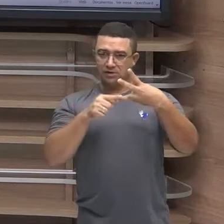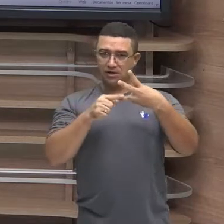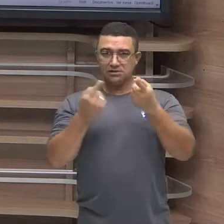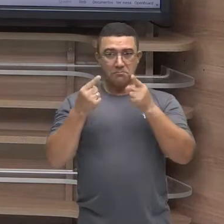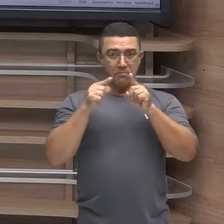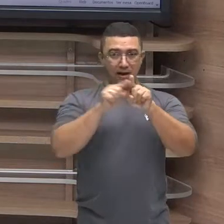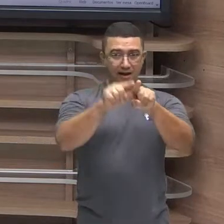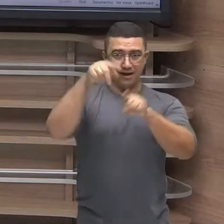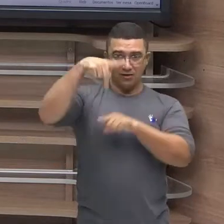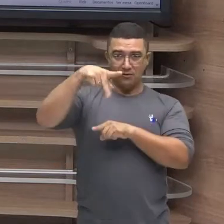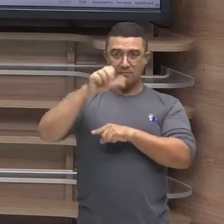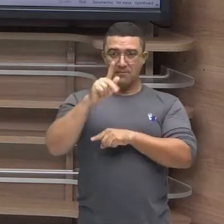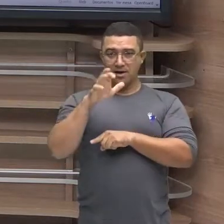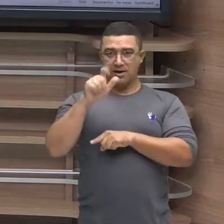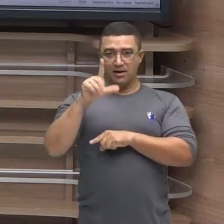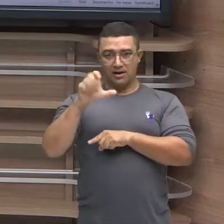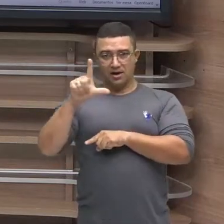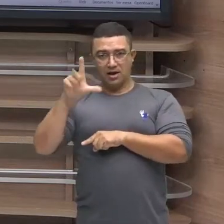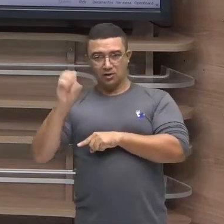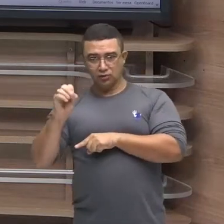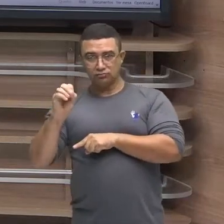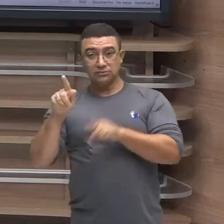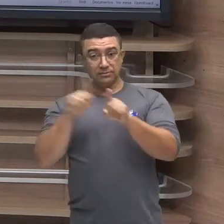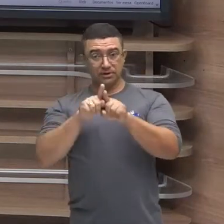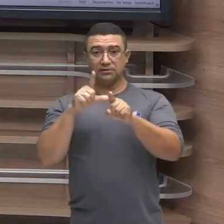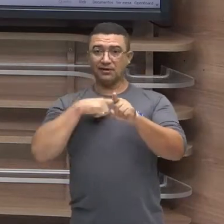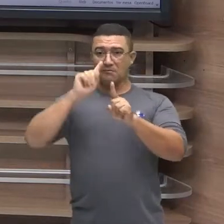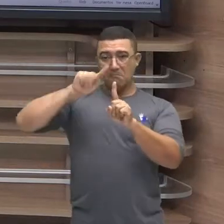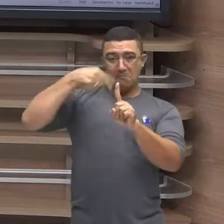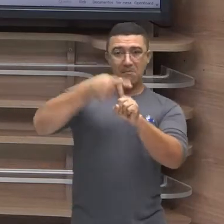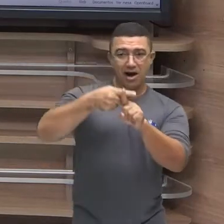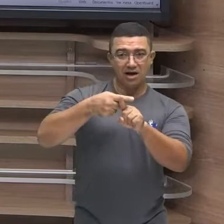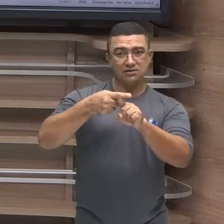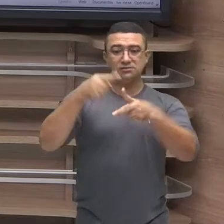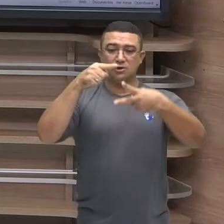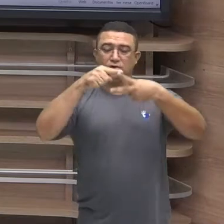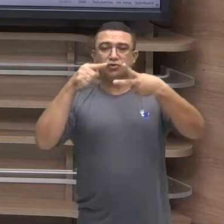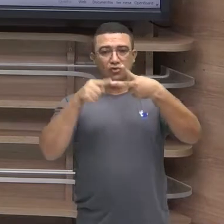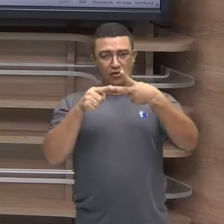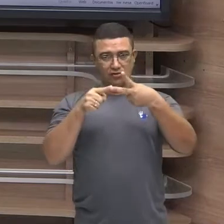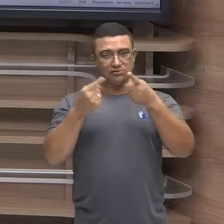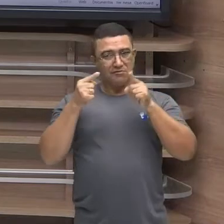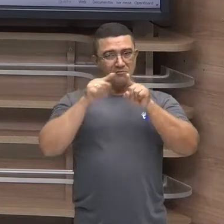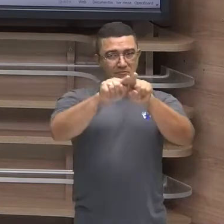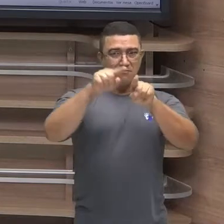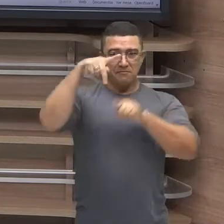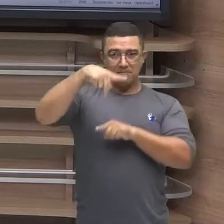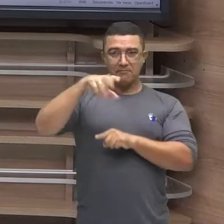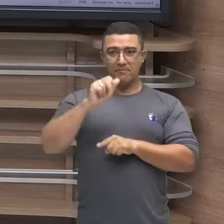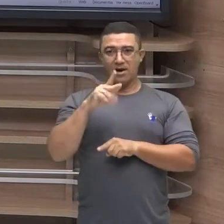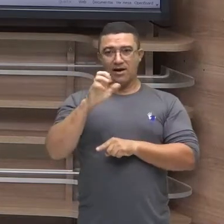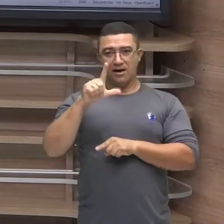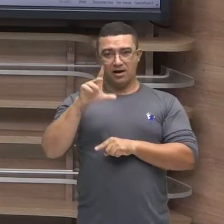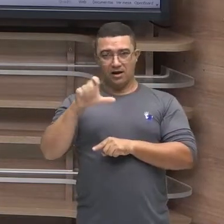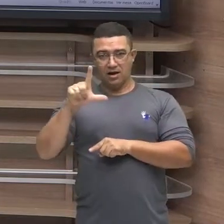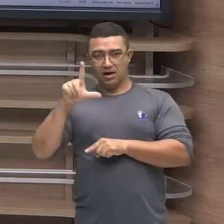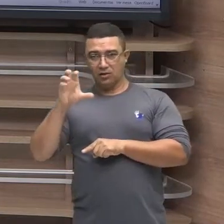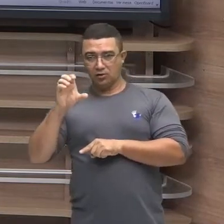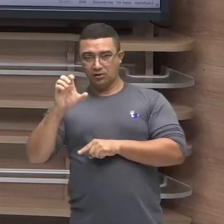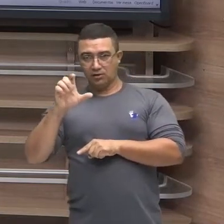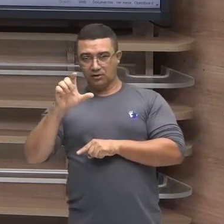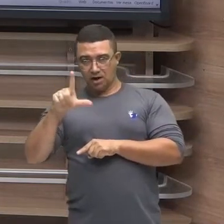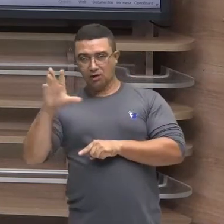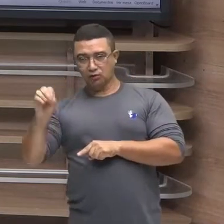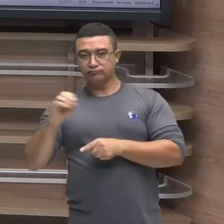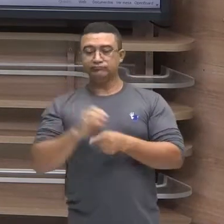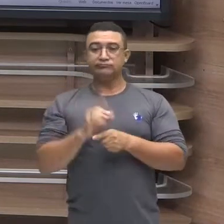paralelos, gente, a gente tem também mais dois paralelos. A gente vai observar essa diferença quando a gente for falar de meridiano, que a gente tem um único meridiano.